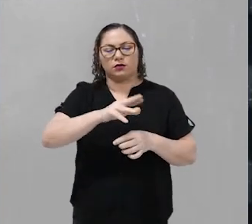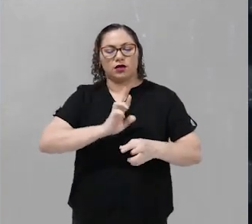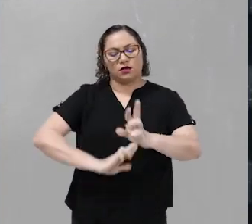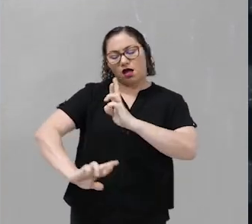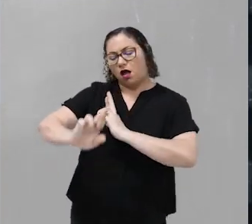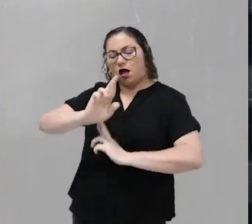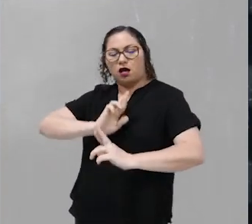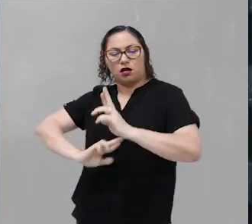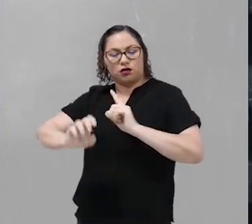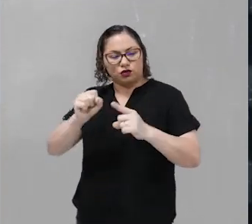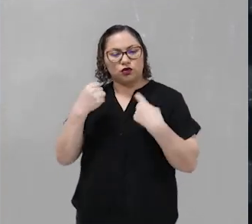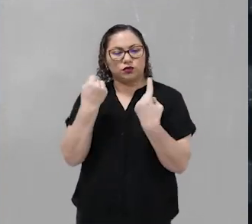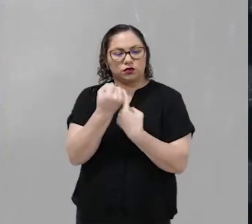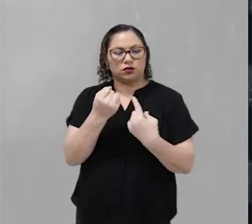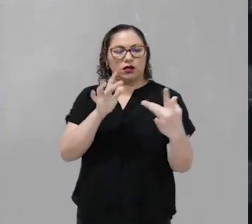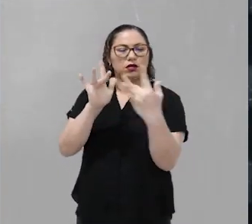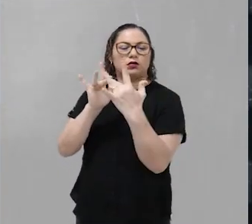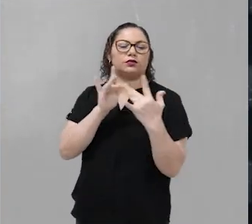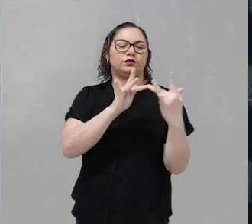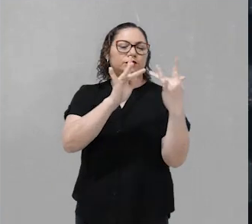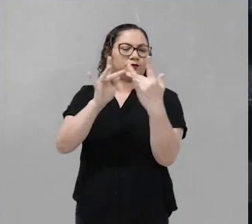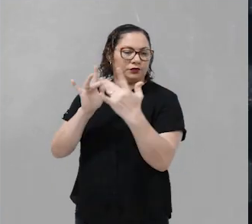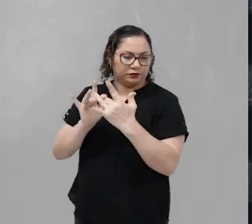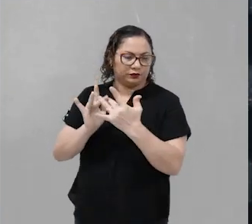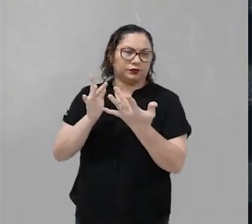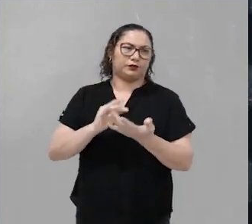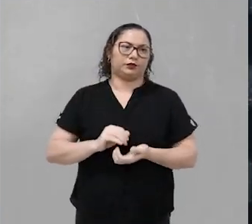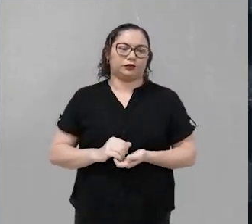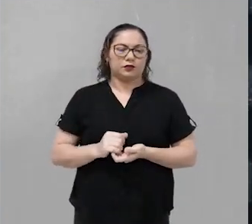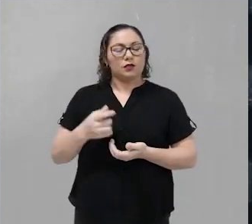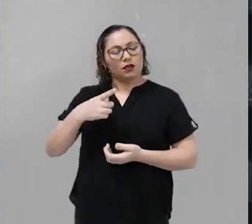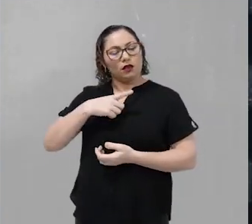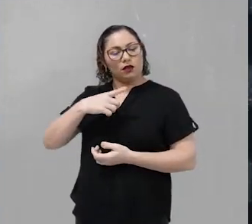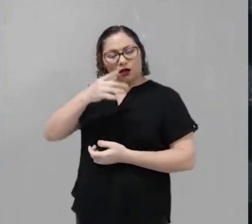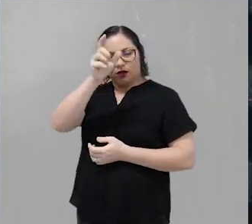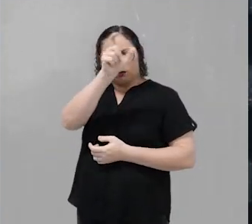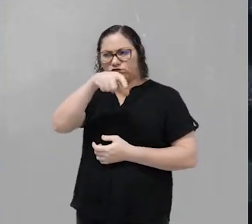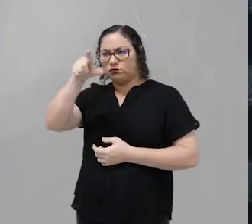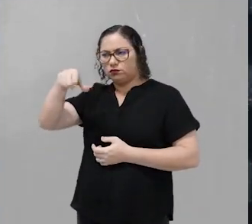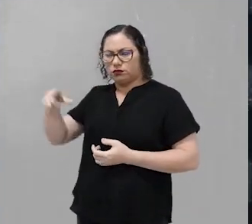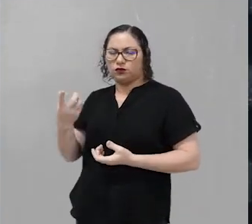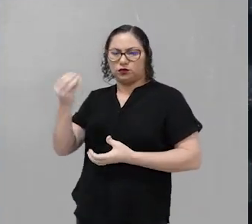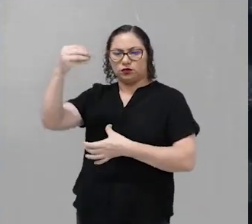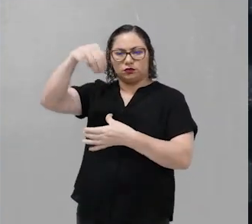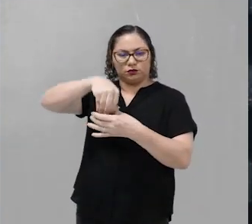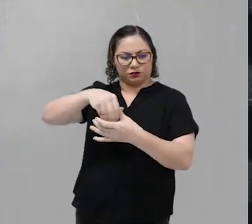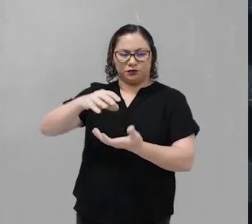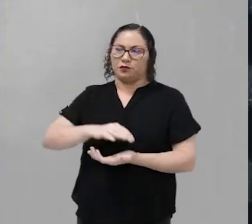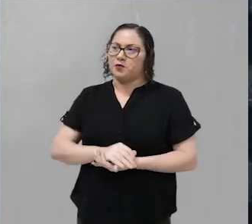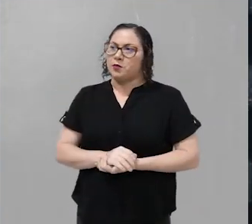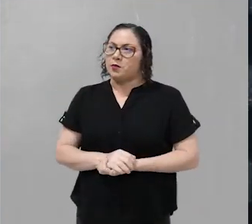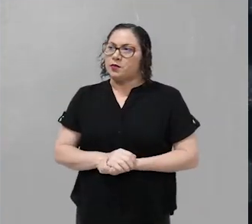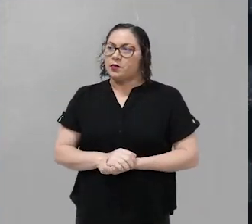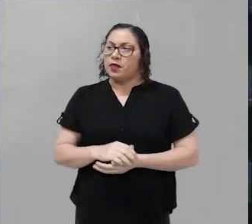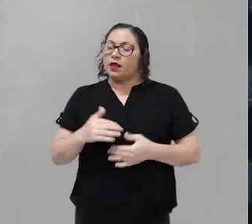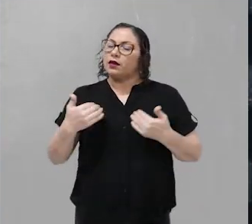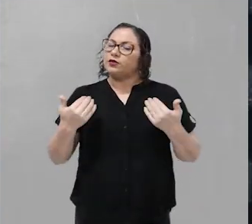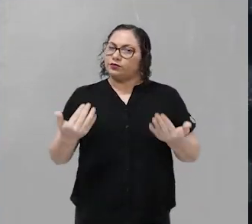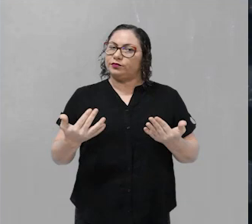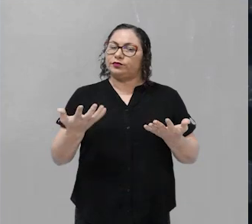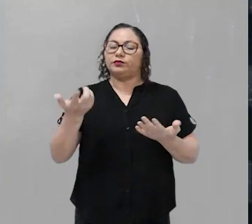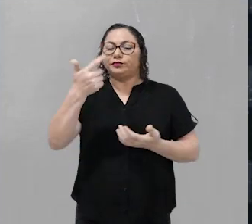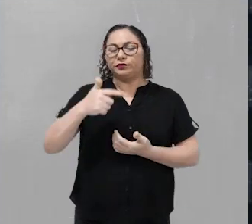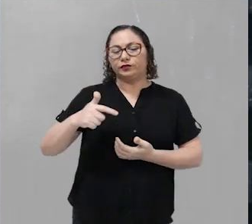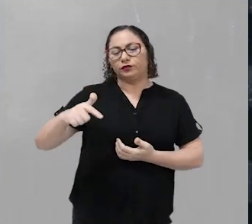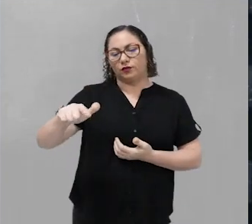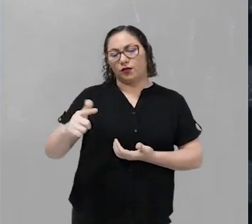sociais, das interações que acontecem entre as pessoas que ocupam esse espaço, ok? E aí a gente continua, ou